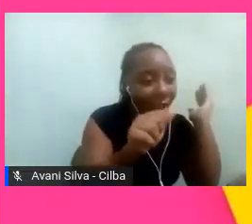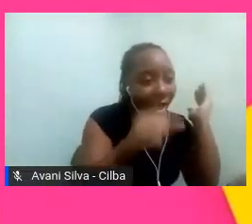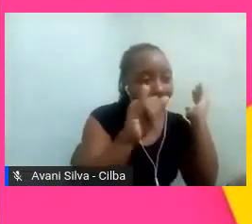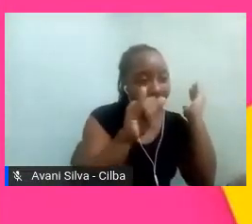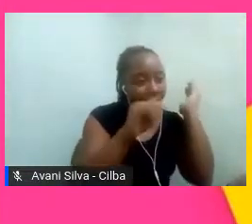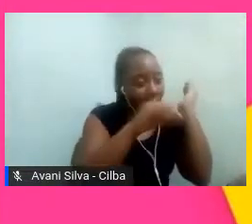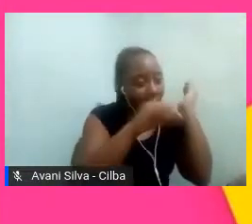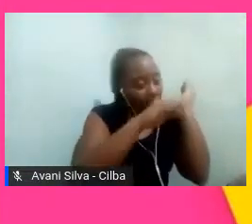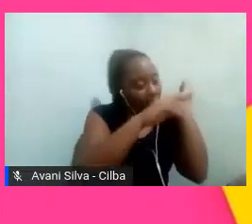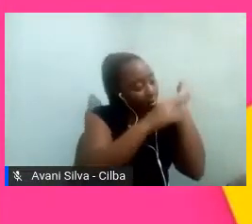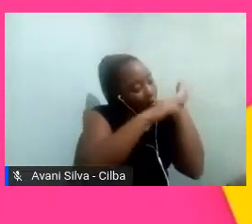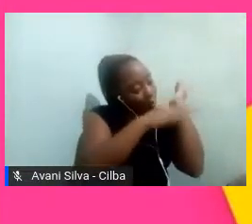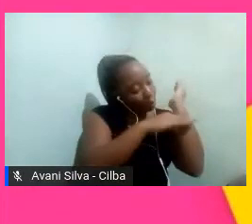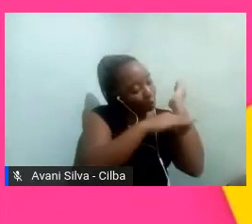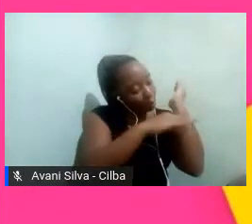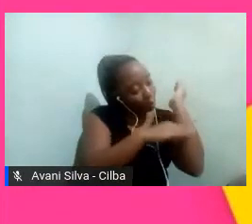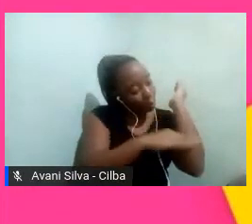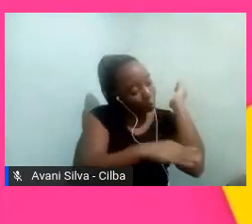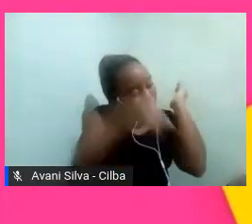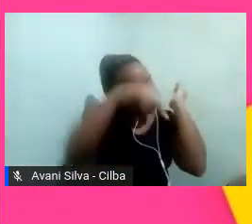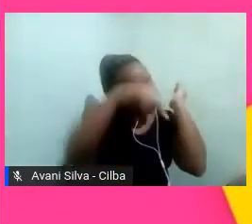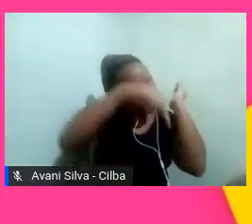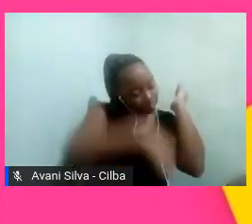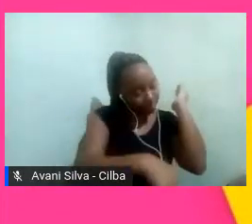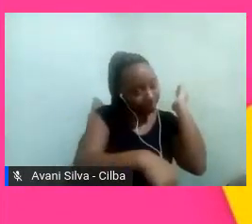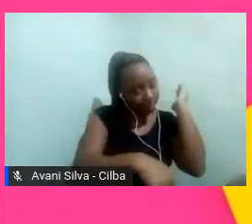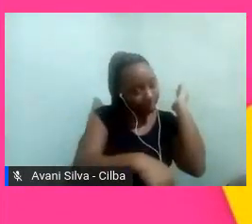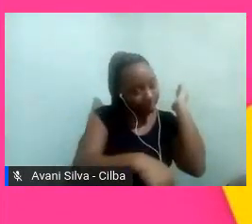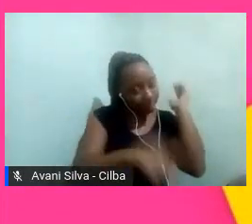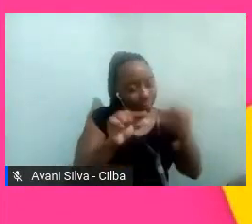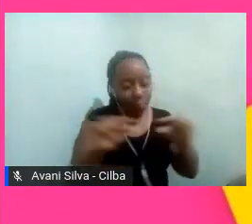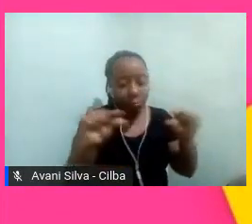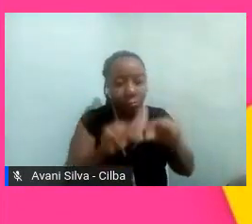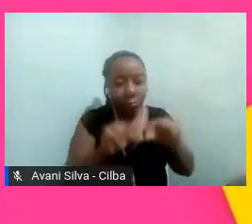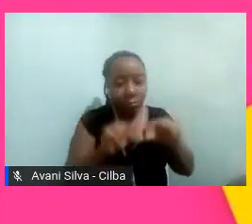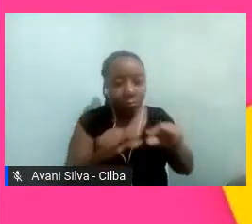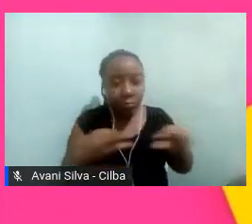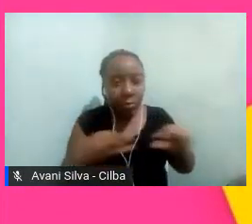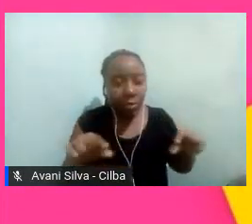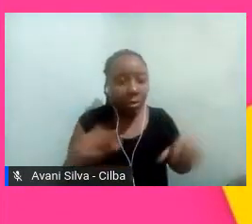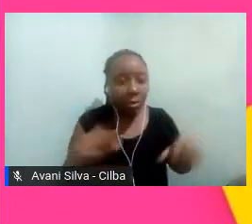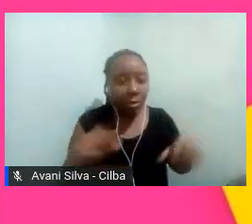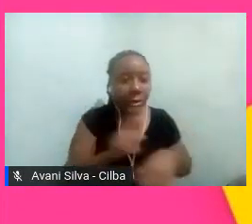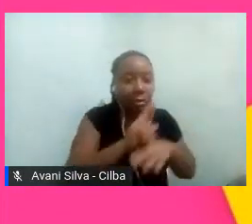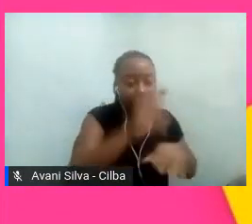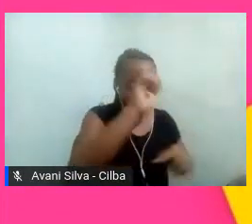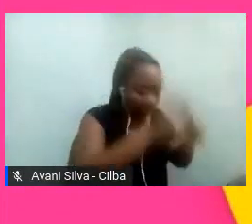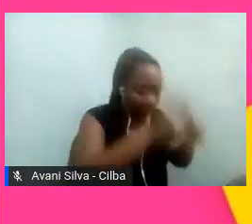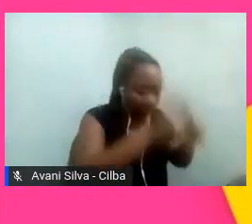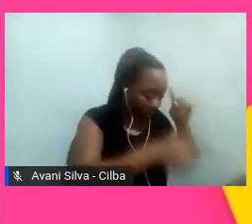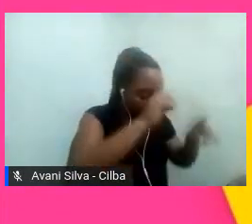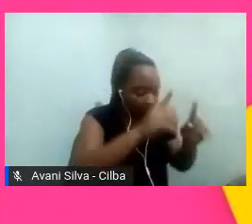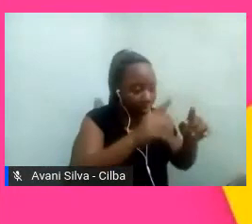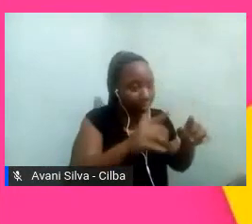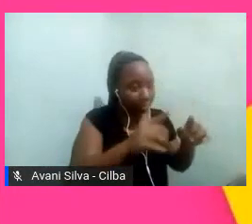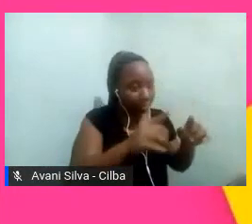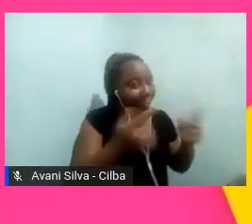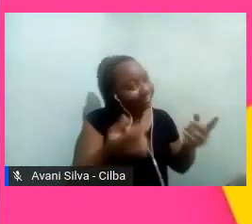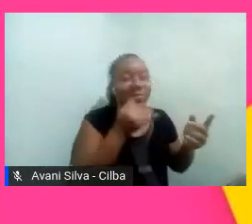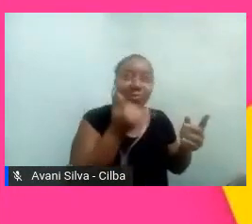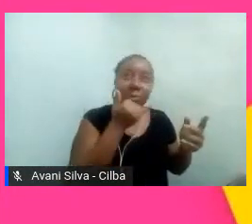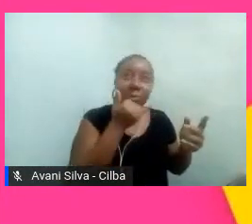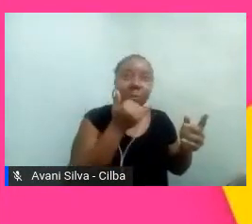Então, essas duas linhas agora representam o comando o